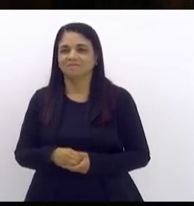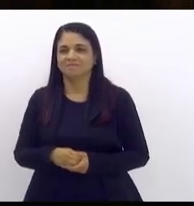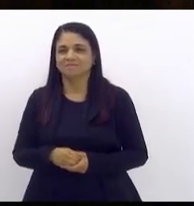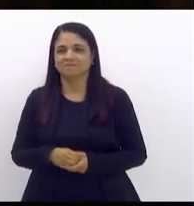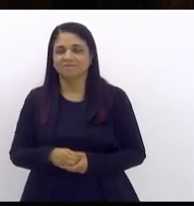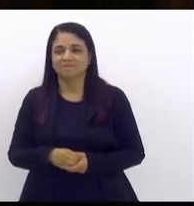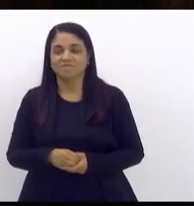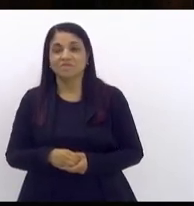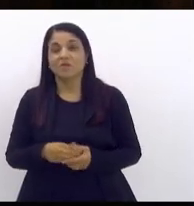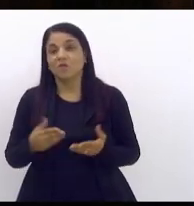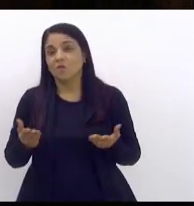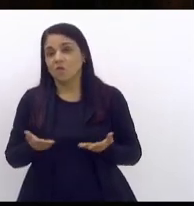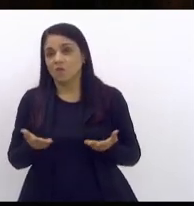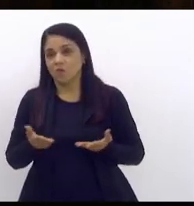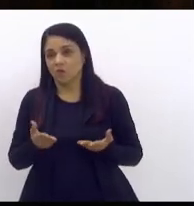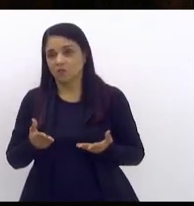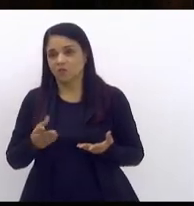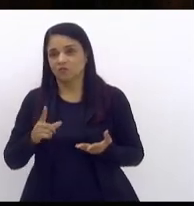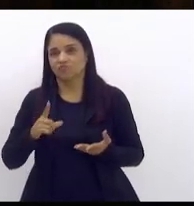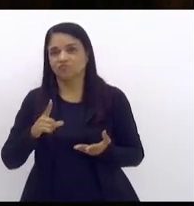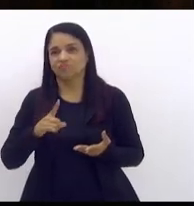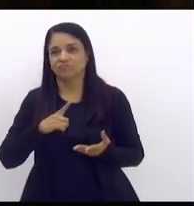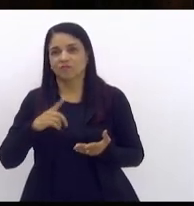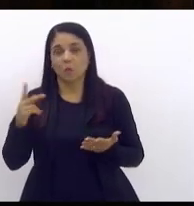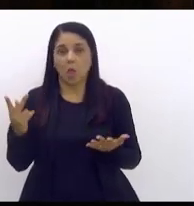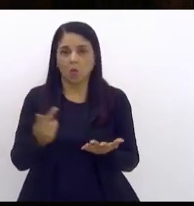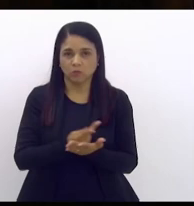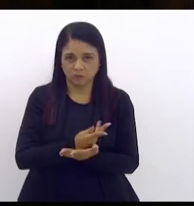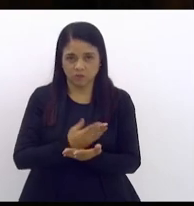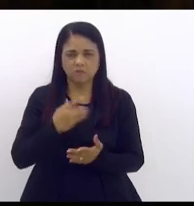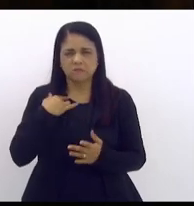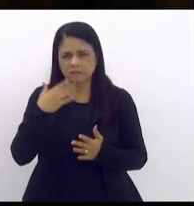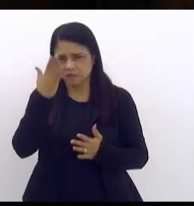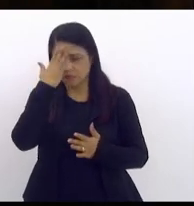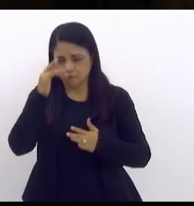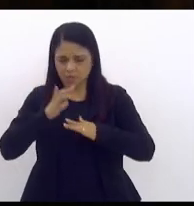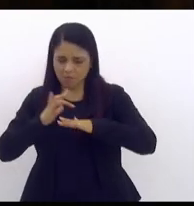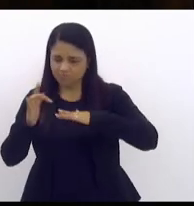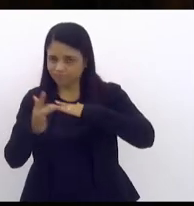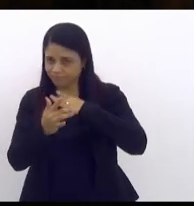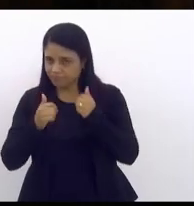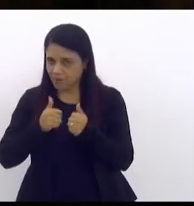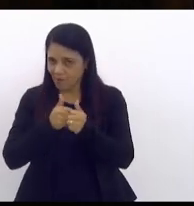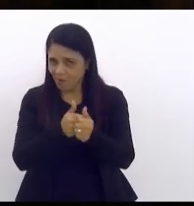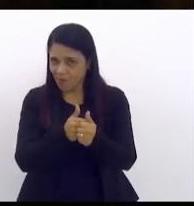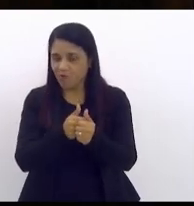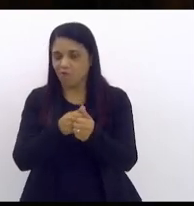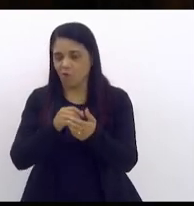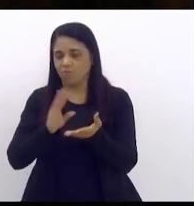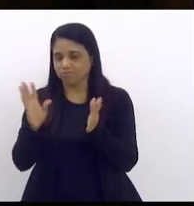teve um episódio que quem me acompanha nas redes sociais sabe que eu vou postar daqui a pouco.